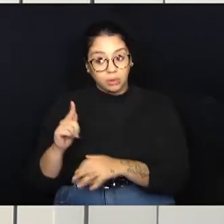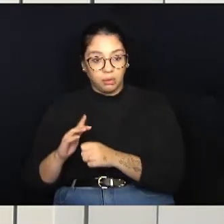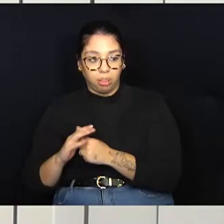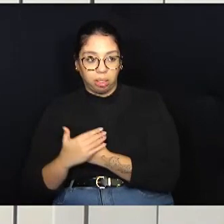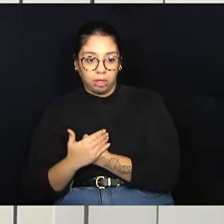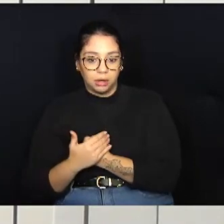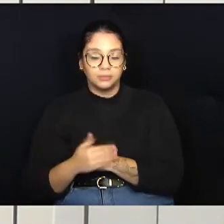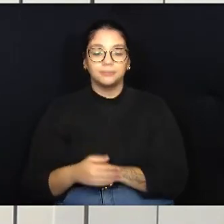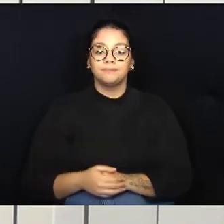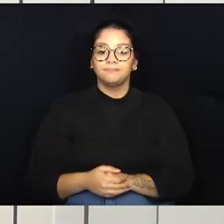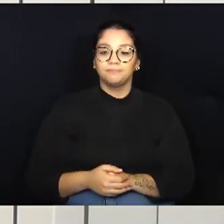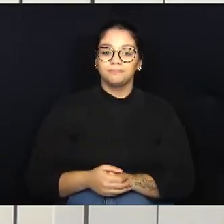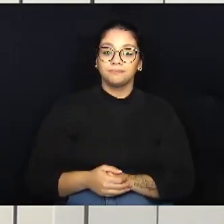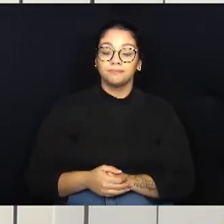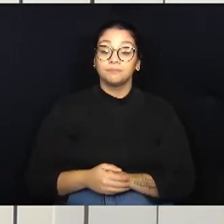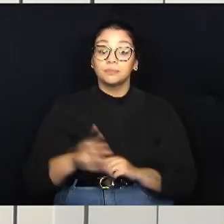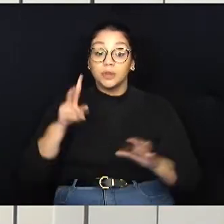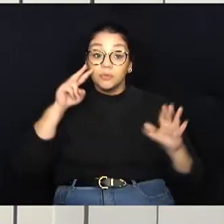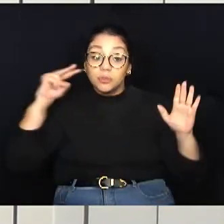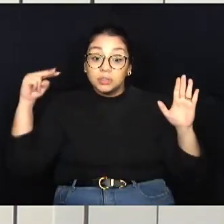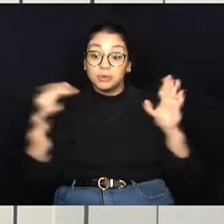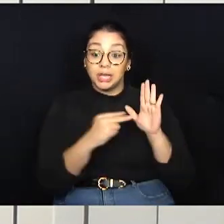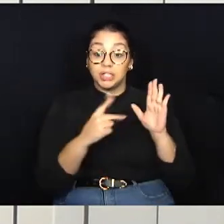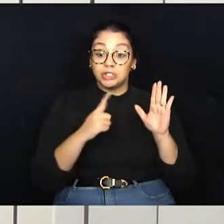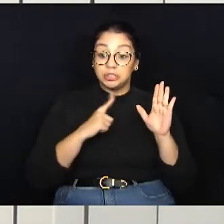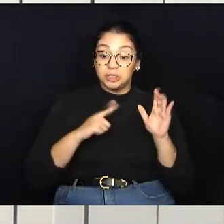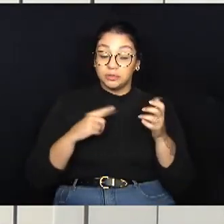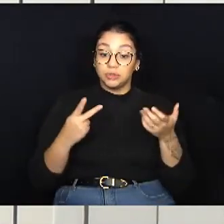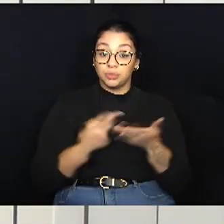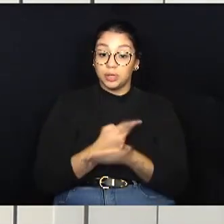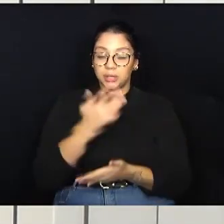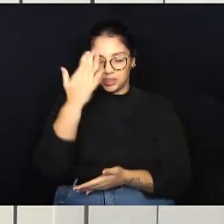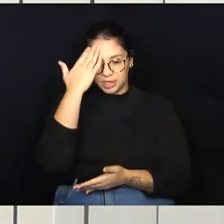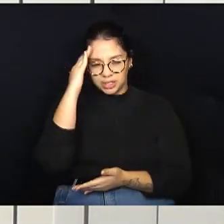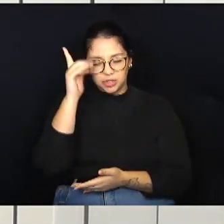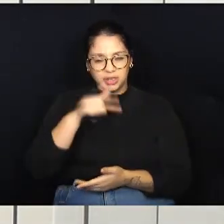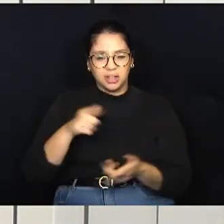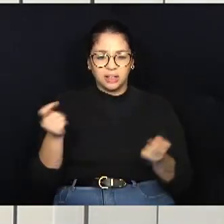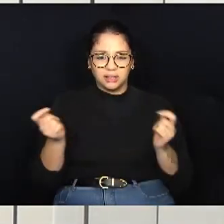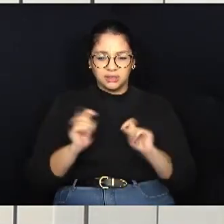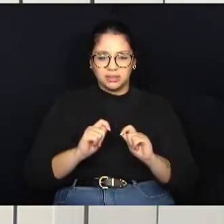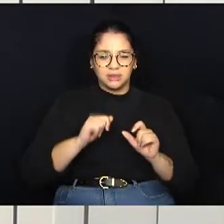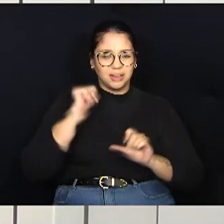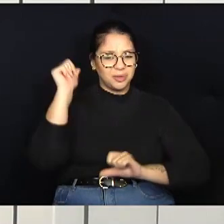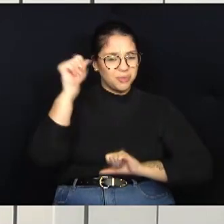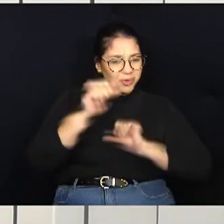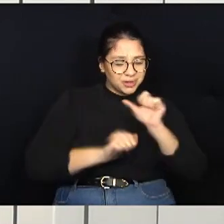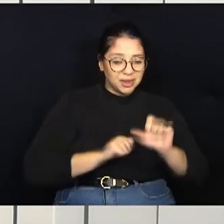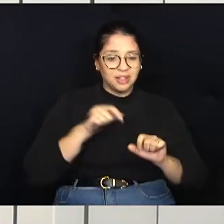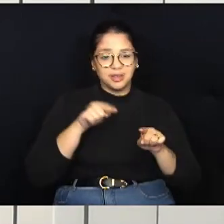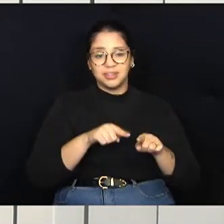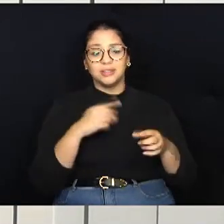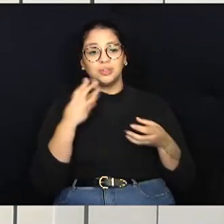A visibilidade que esse caso teve, você entende que é suficiente para mudarmos essa situação? situação. Como é que você assistiu essa